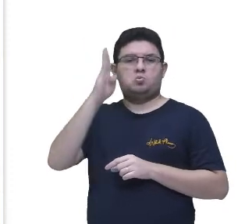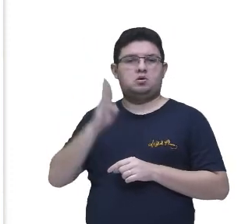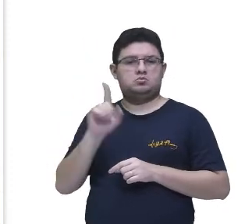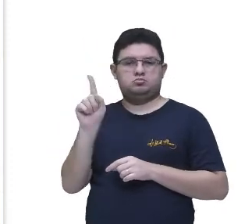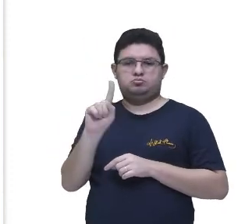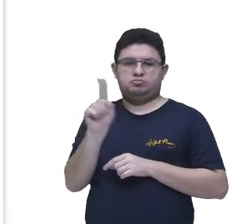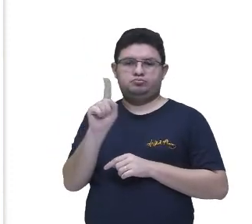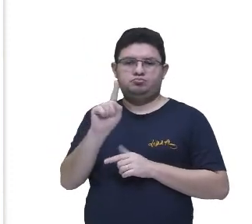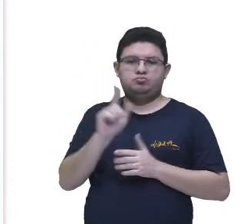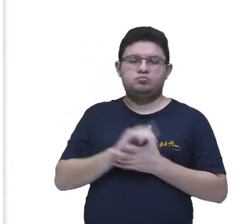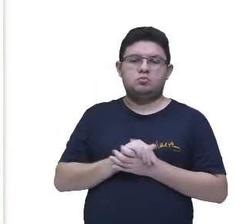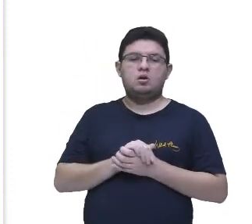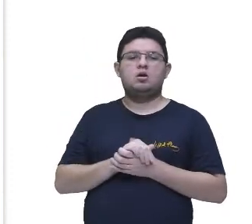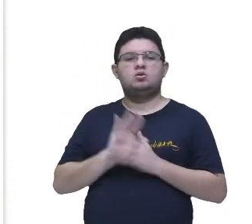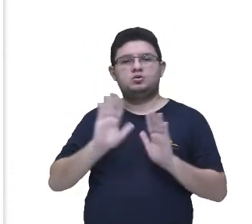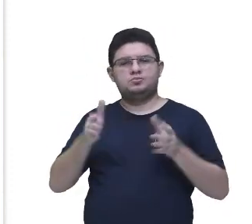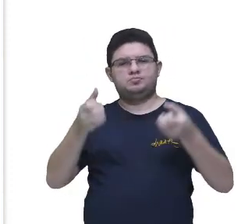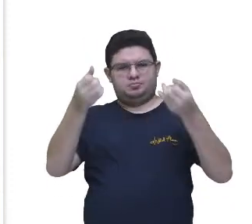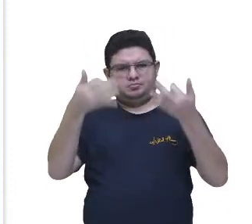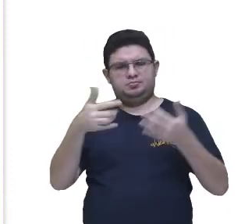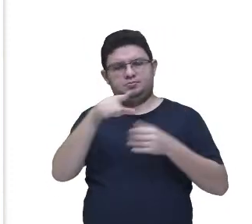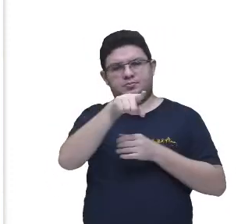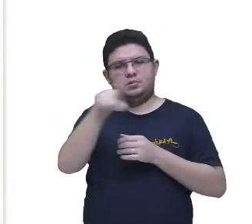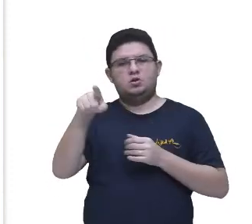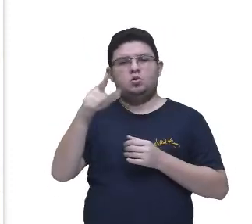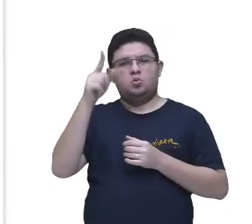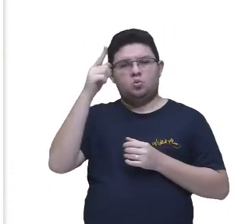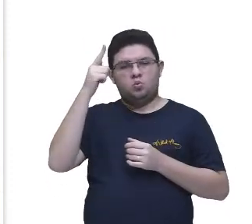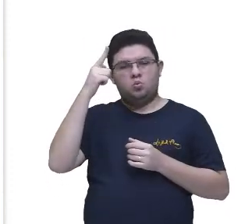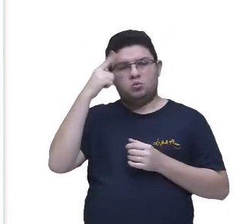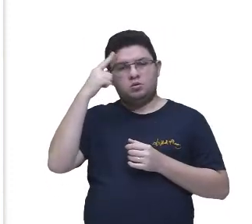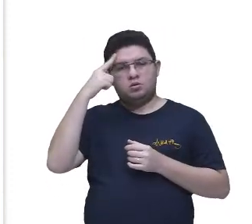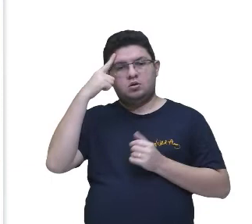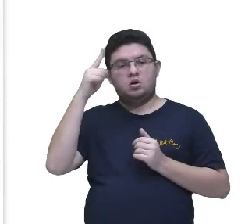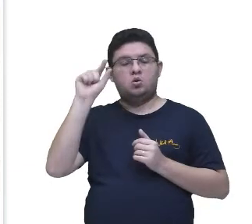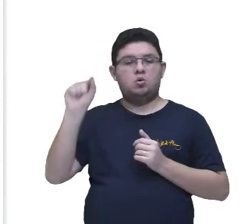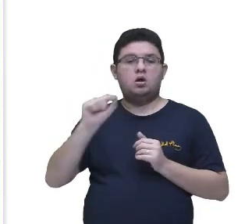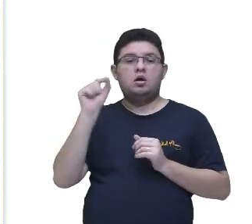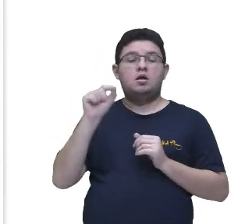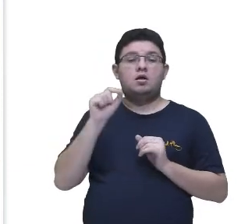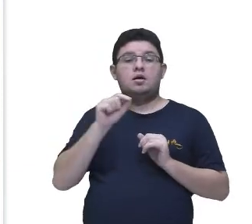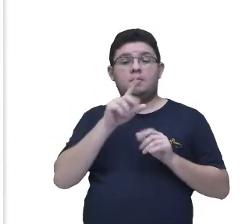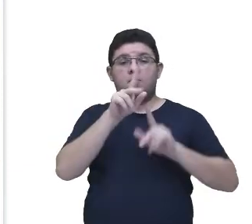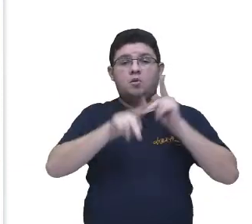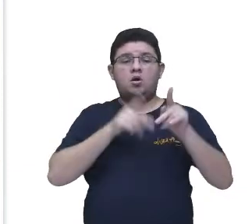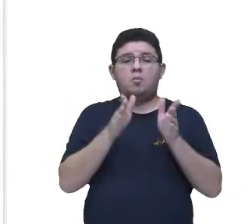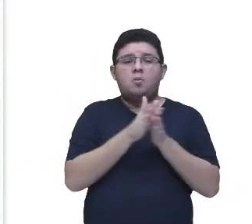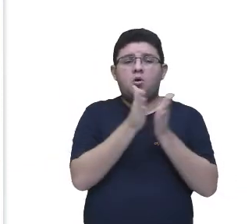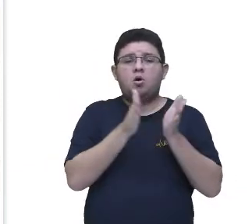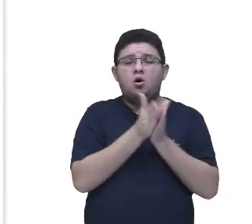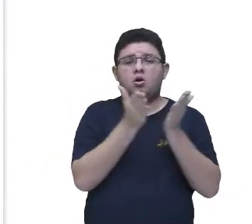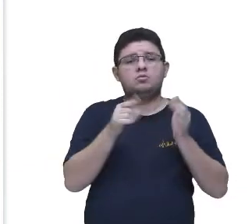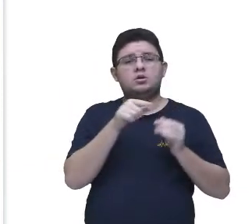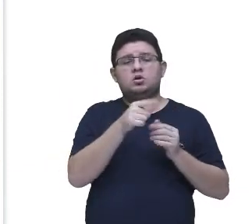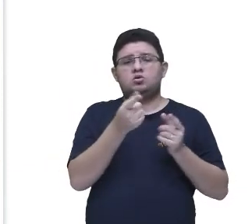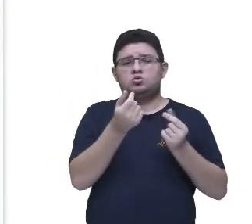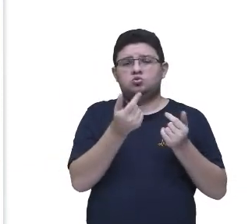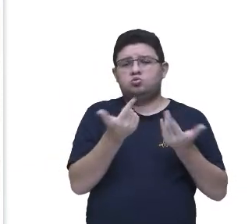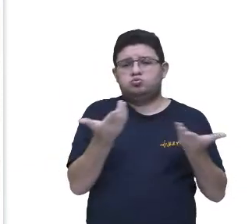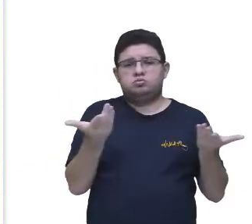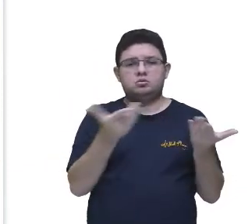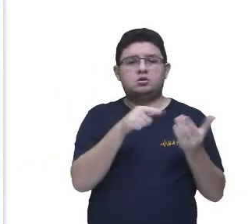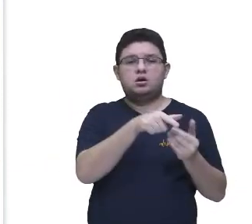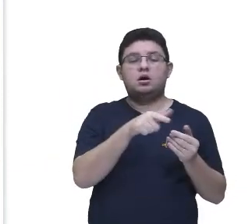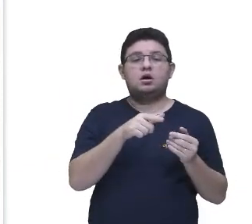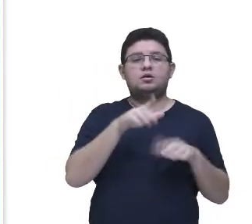já falei para vocês, a população pobre, por não ter tanto poder aquisitivo, ela acaba indo para essas áreas de